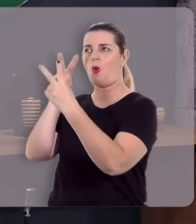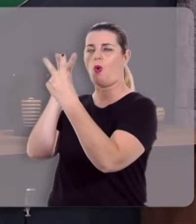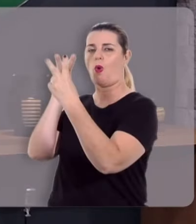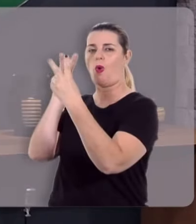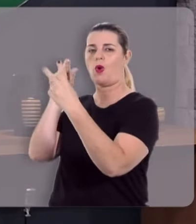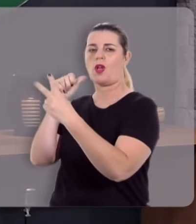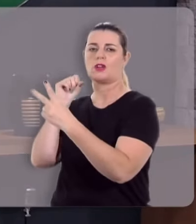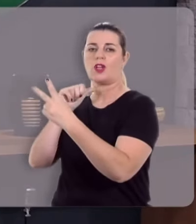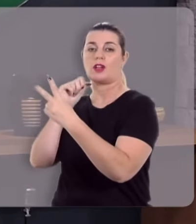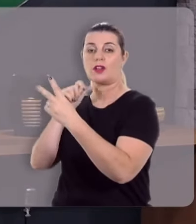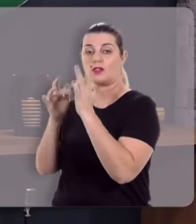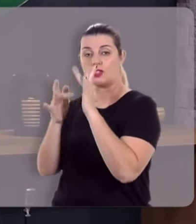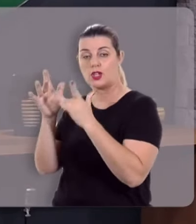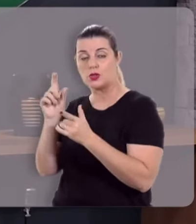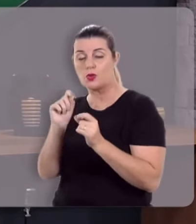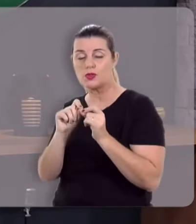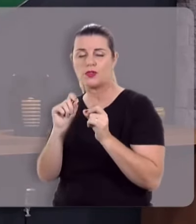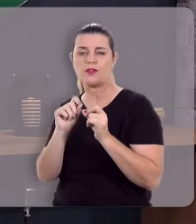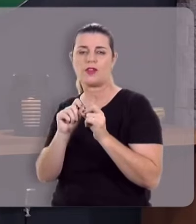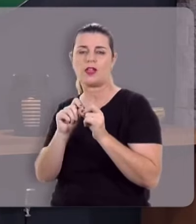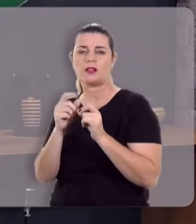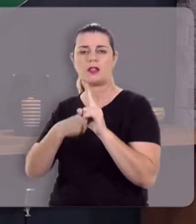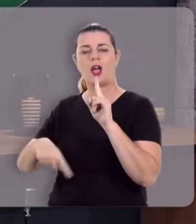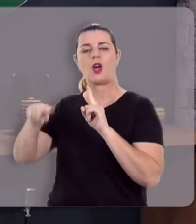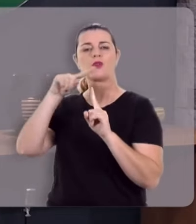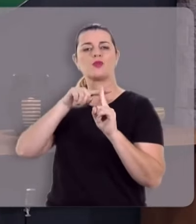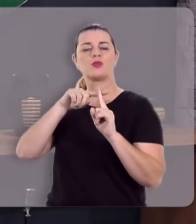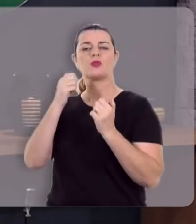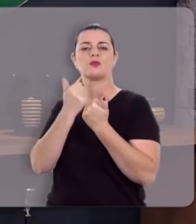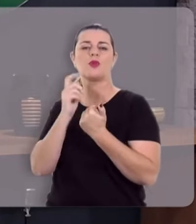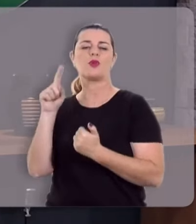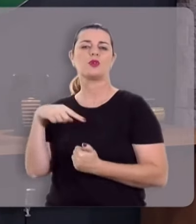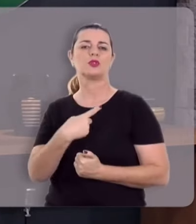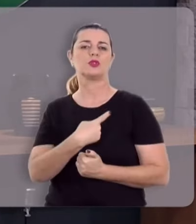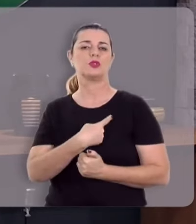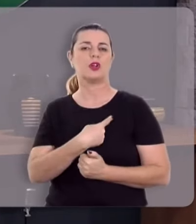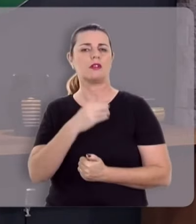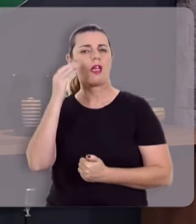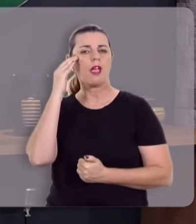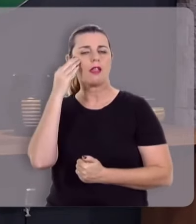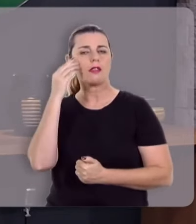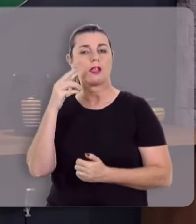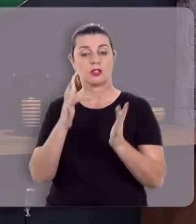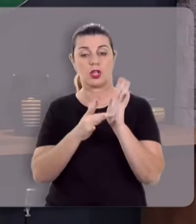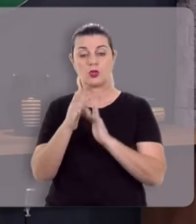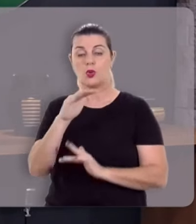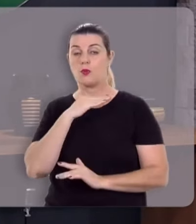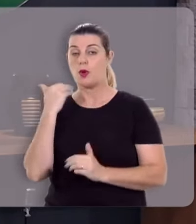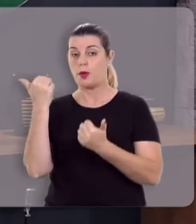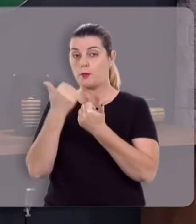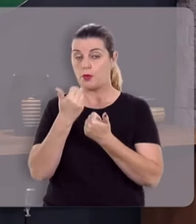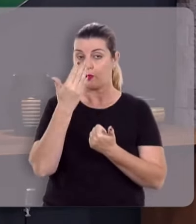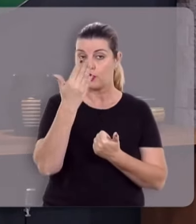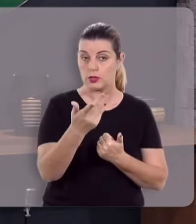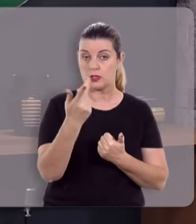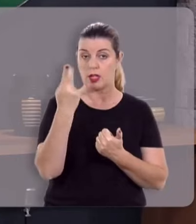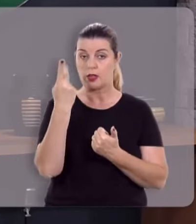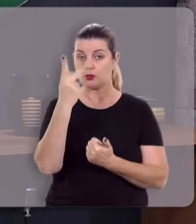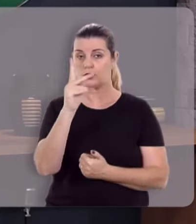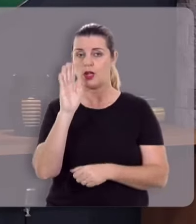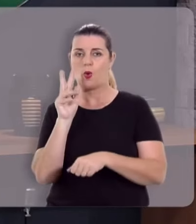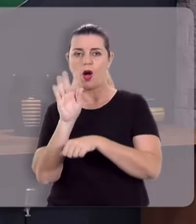pelo sacrifício dele, para o sacrifício dele na cruz, entenda que ele morreu por você, em seu lugar, em seu